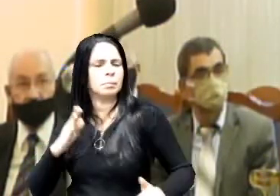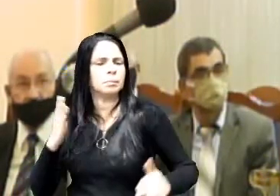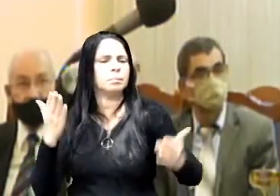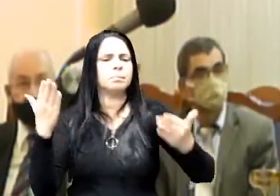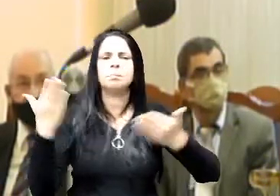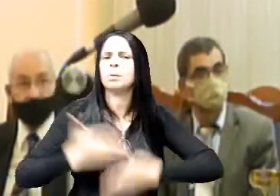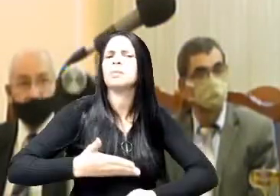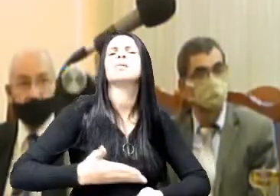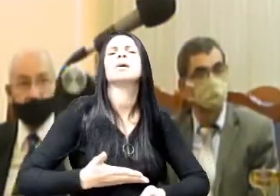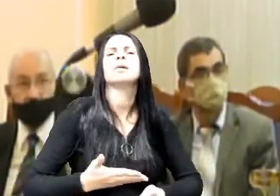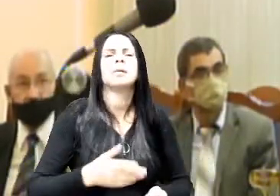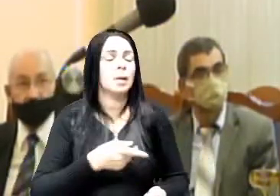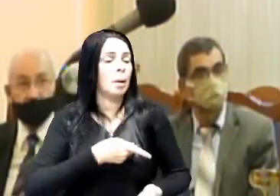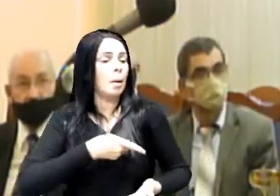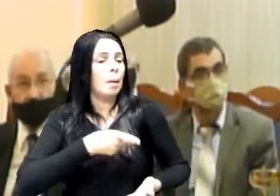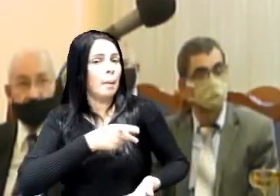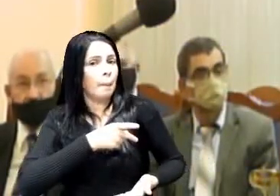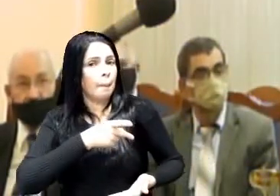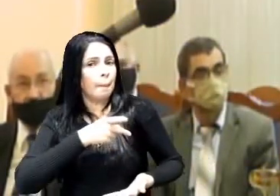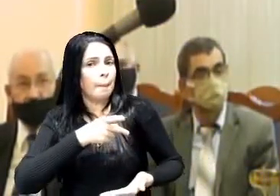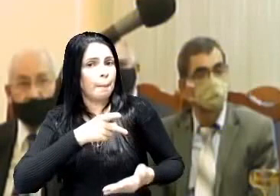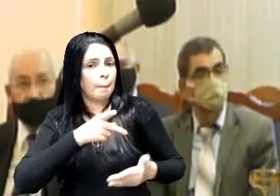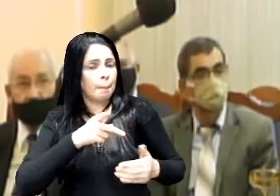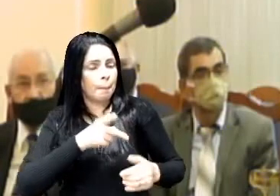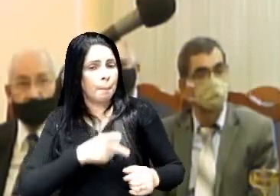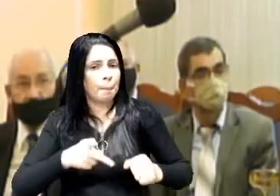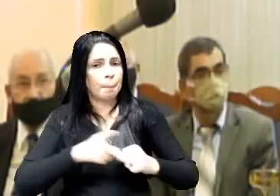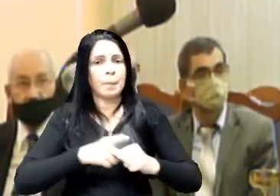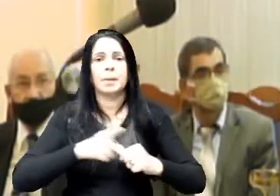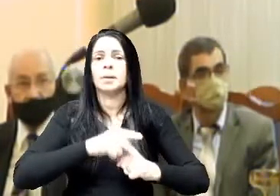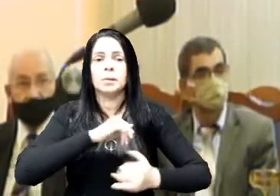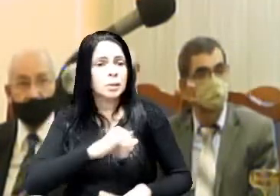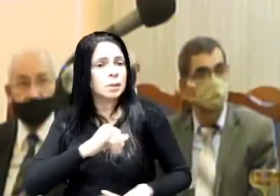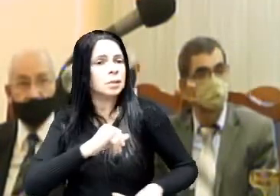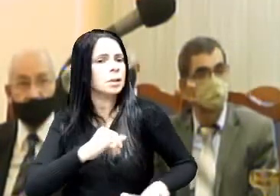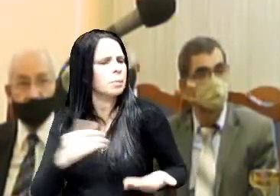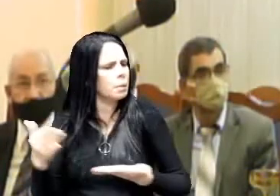provar. Amados, não estranheis.